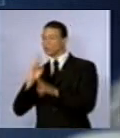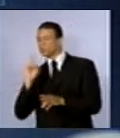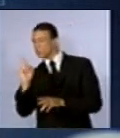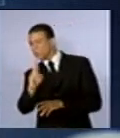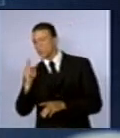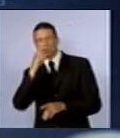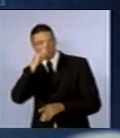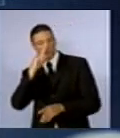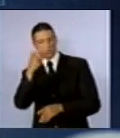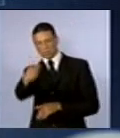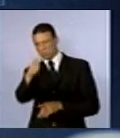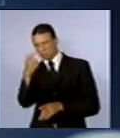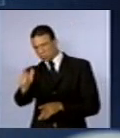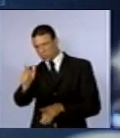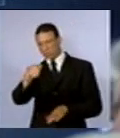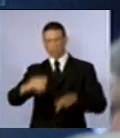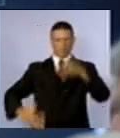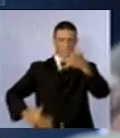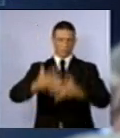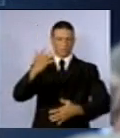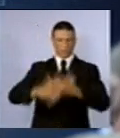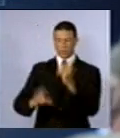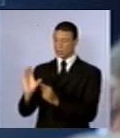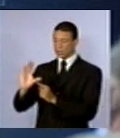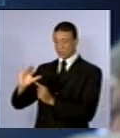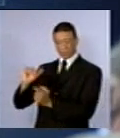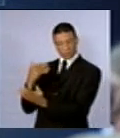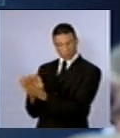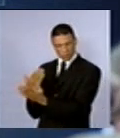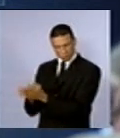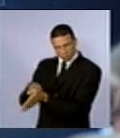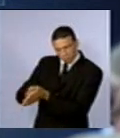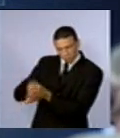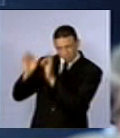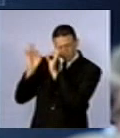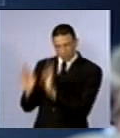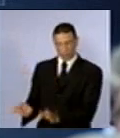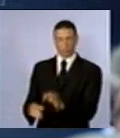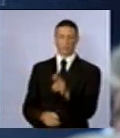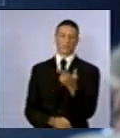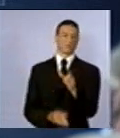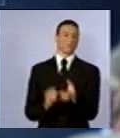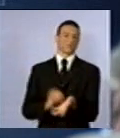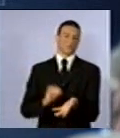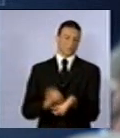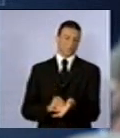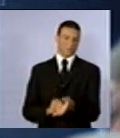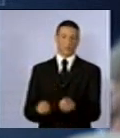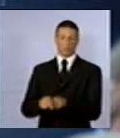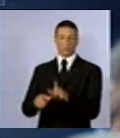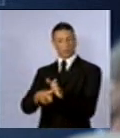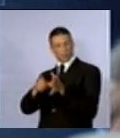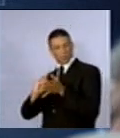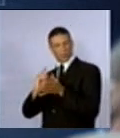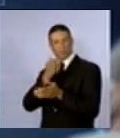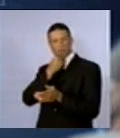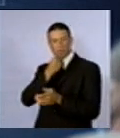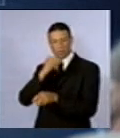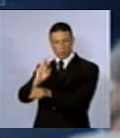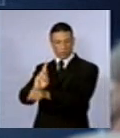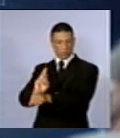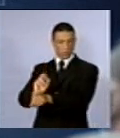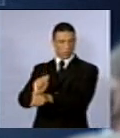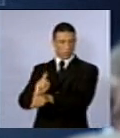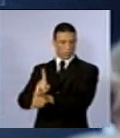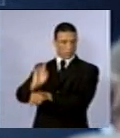explicação científica, o que se torna difícil reverter, como o doutor Mário Gizzi comentou, o